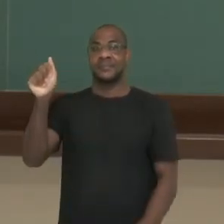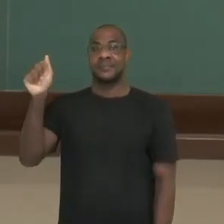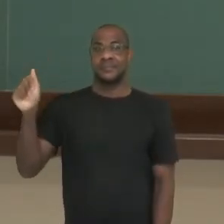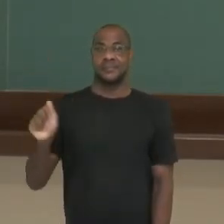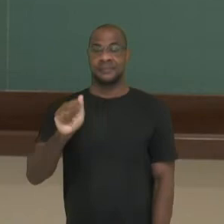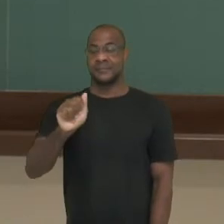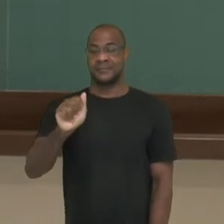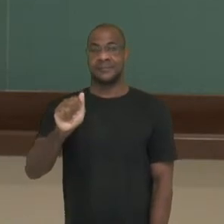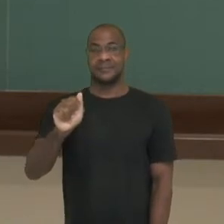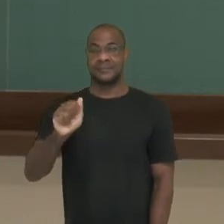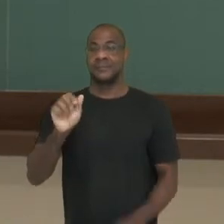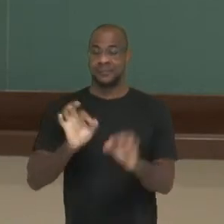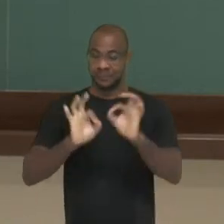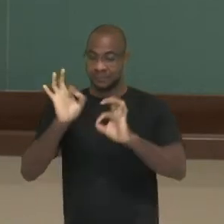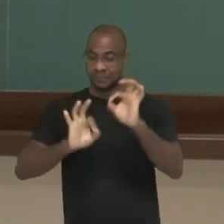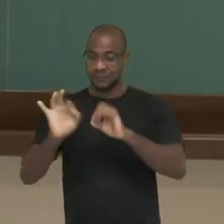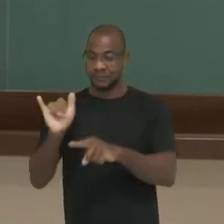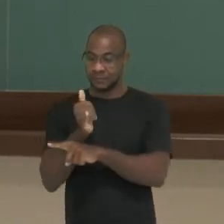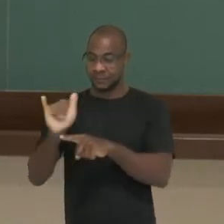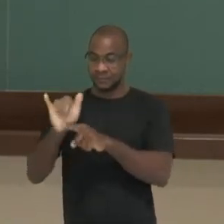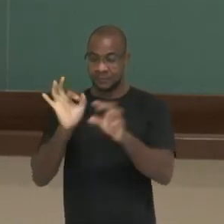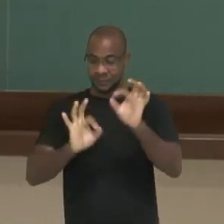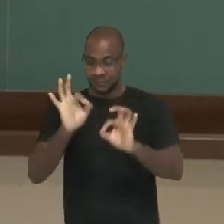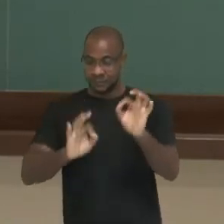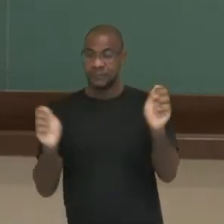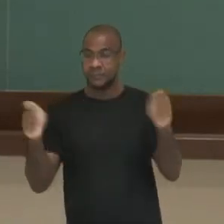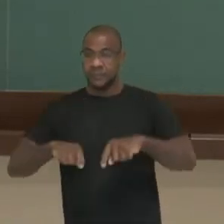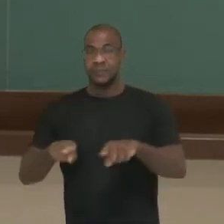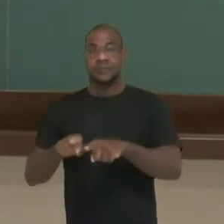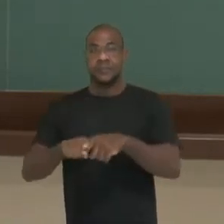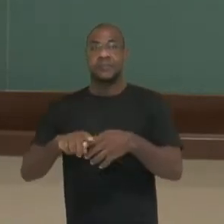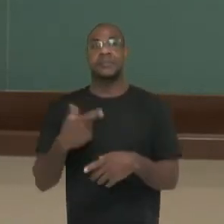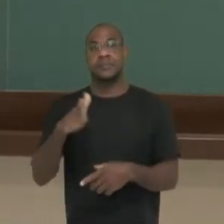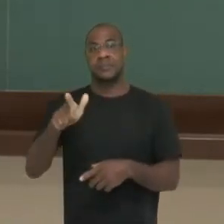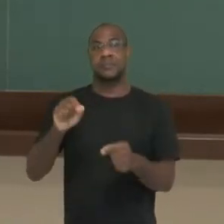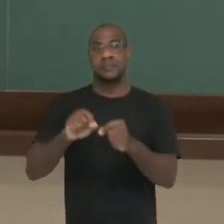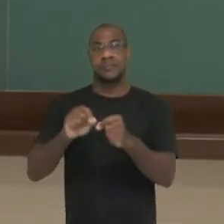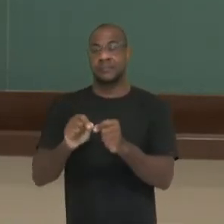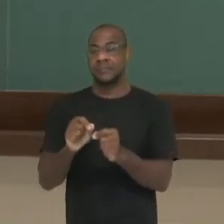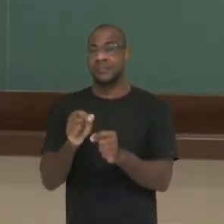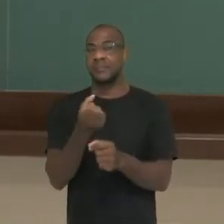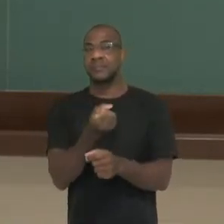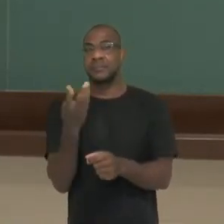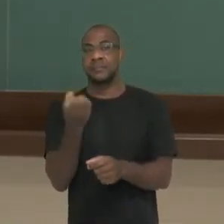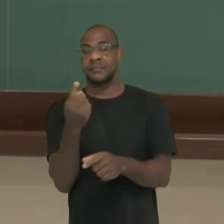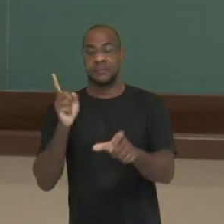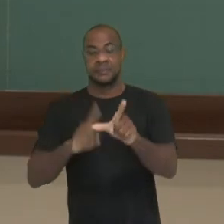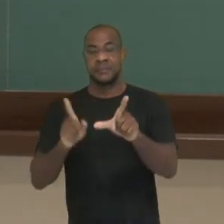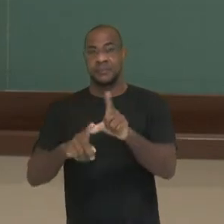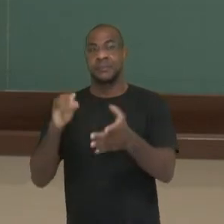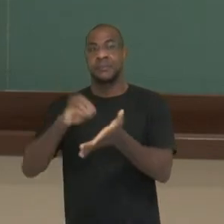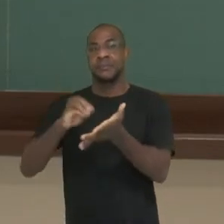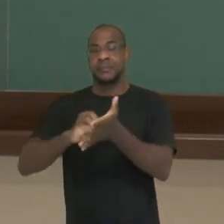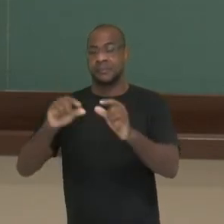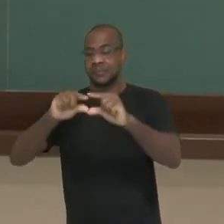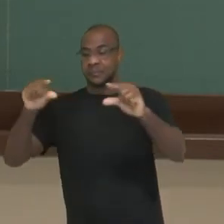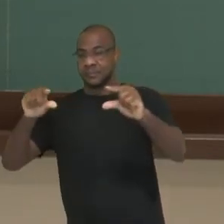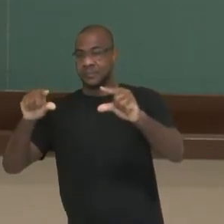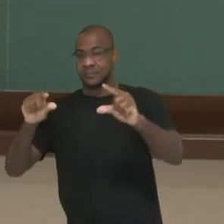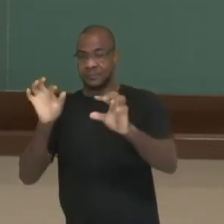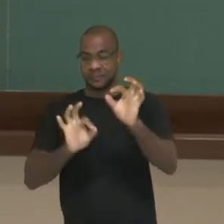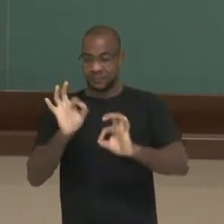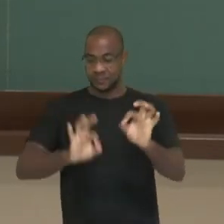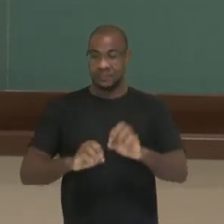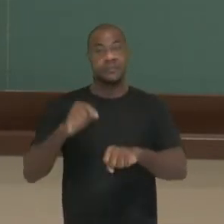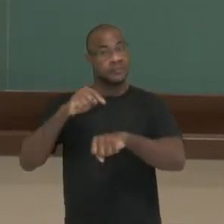um esqueminha, né? E fazer a permutação das demais letras. Então, vou te dar um tempo para que você anote no seu